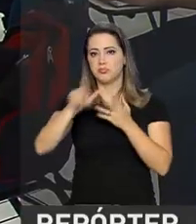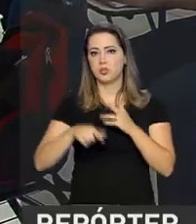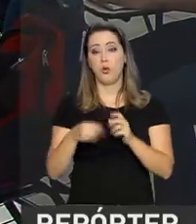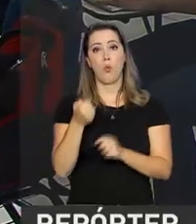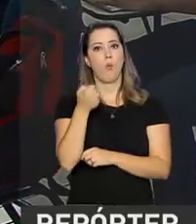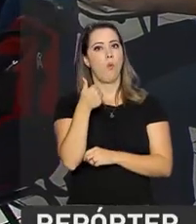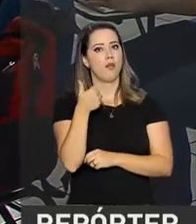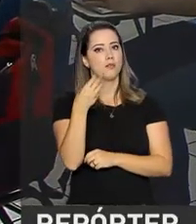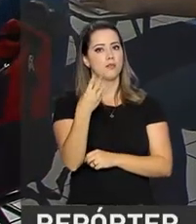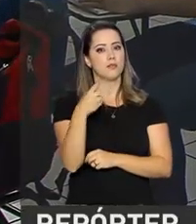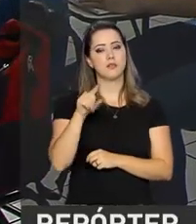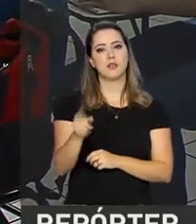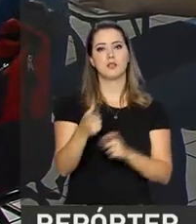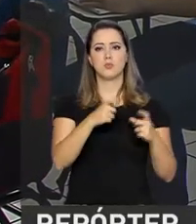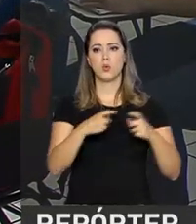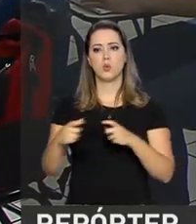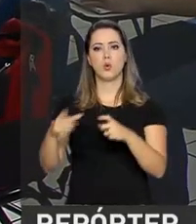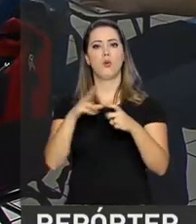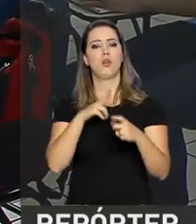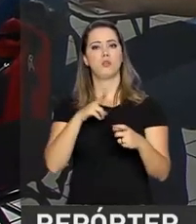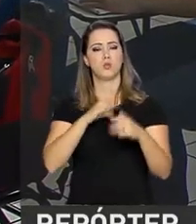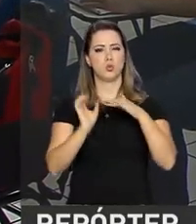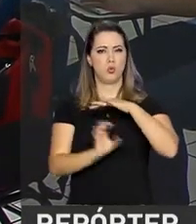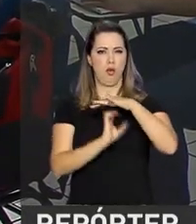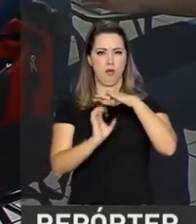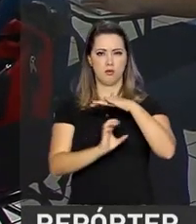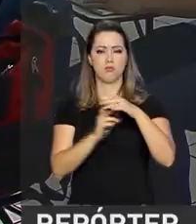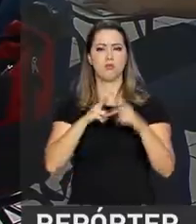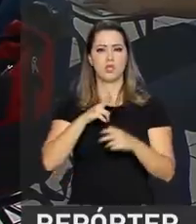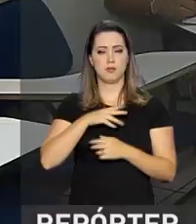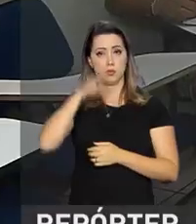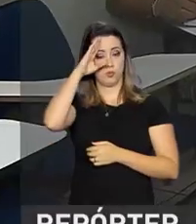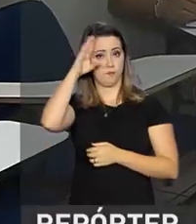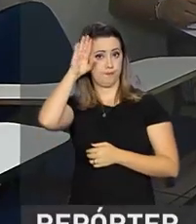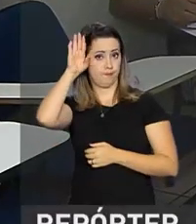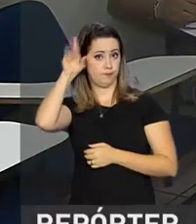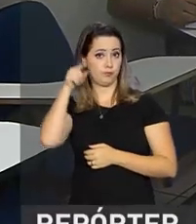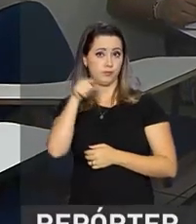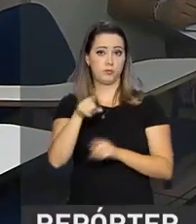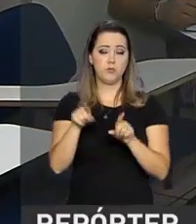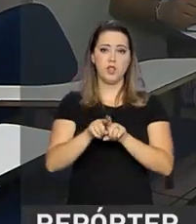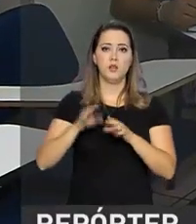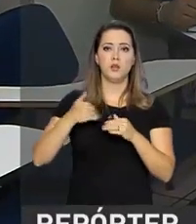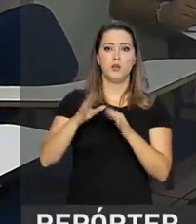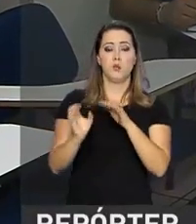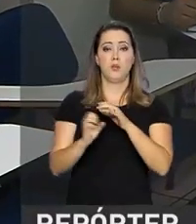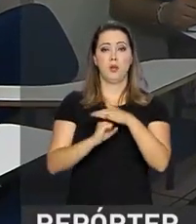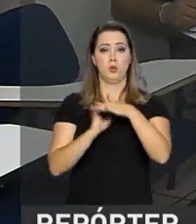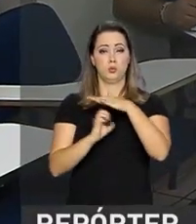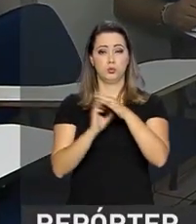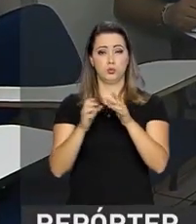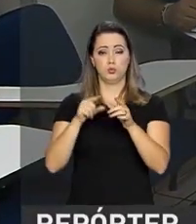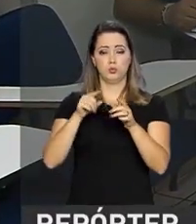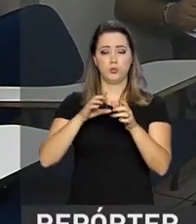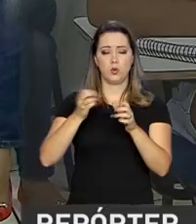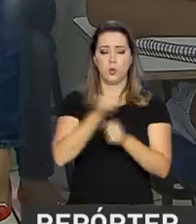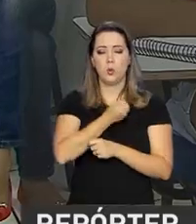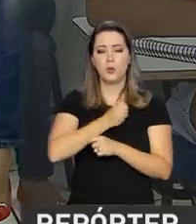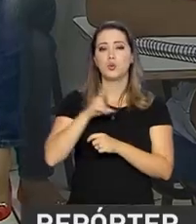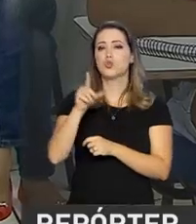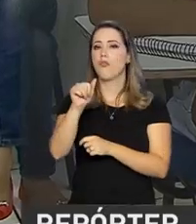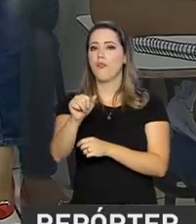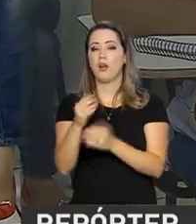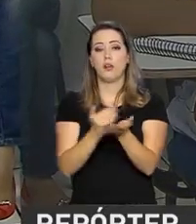3 mil instituições privadas de ensino superior. É o maior número de vagas desde que o programa foi criado, em 2005.